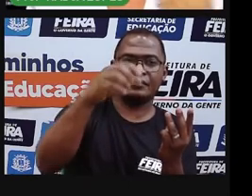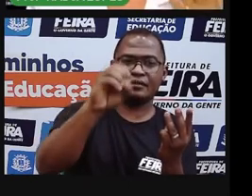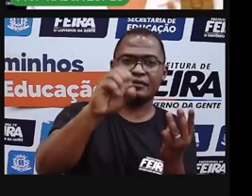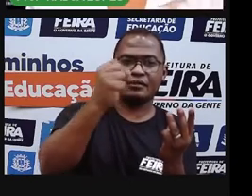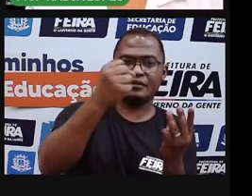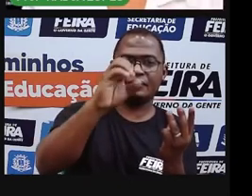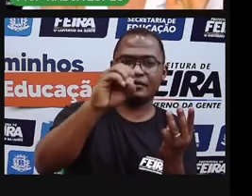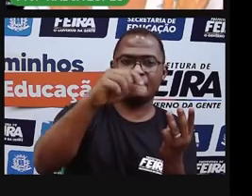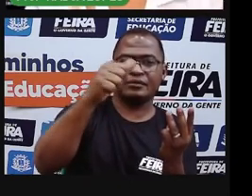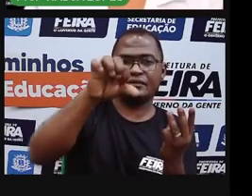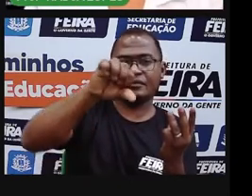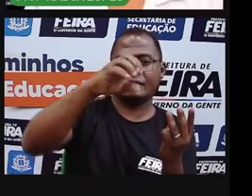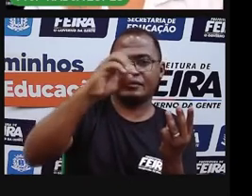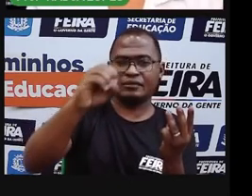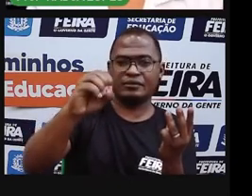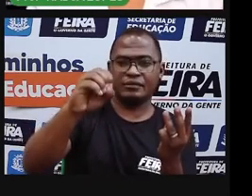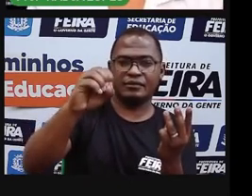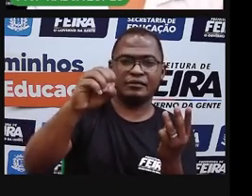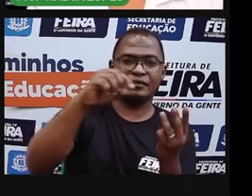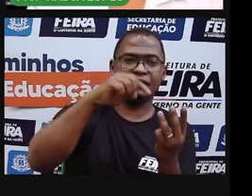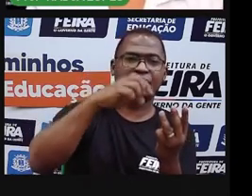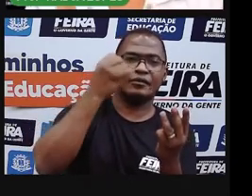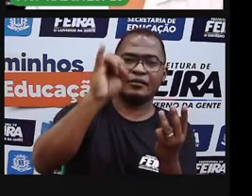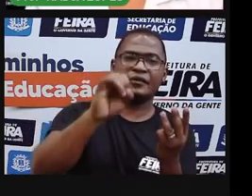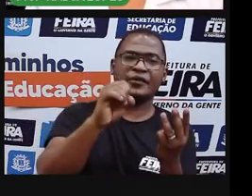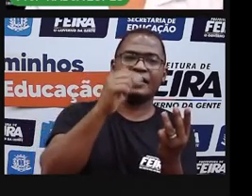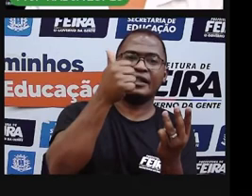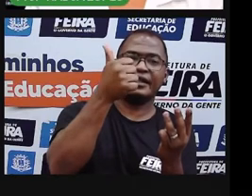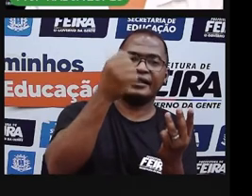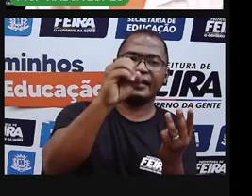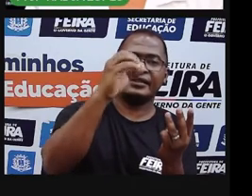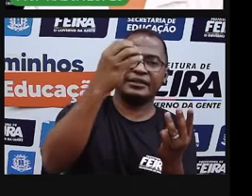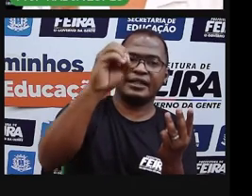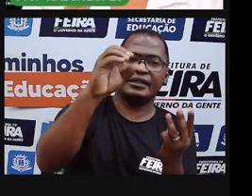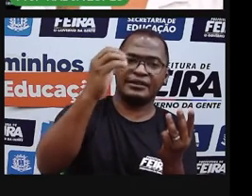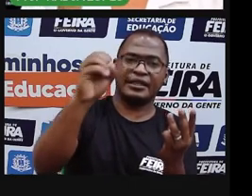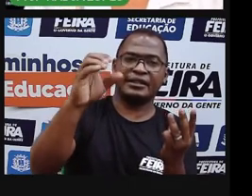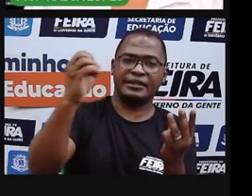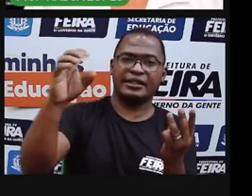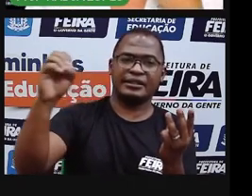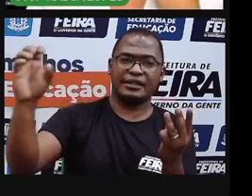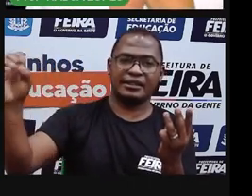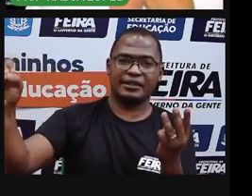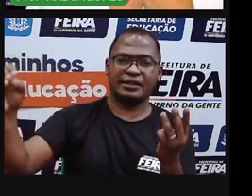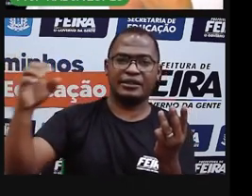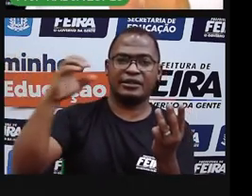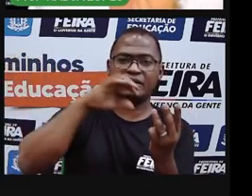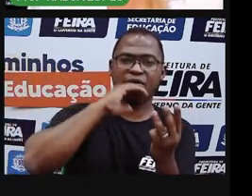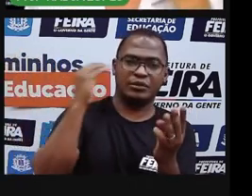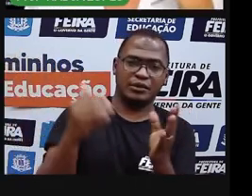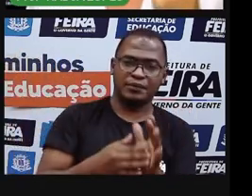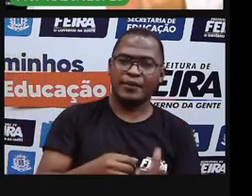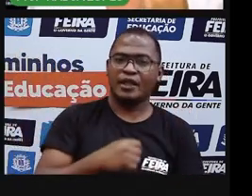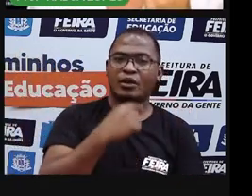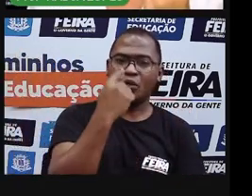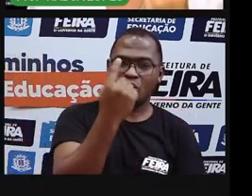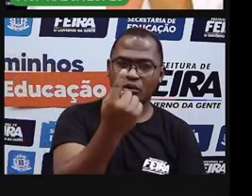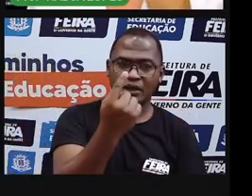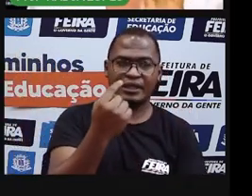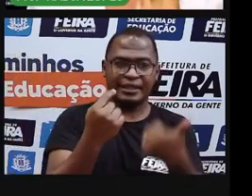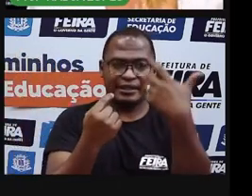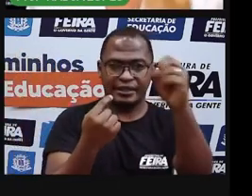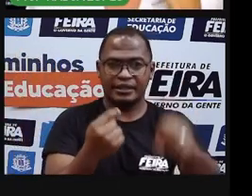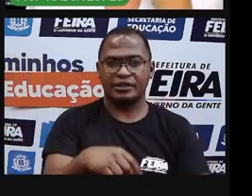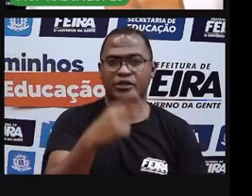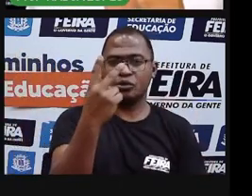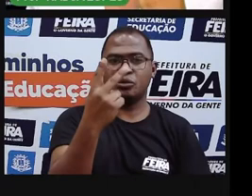e 90 o nome já diz o dezena e dizem que 2010 uma das dez duas